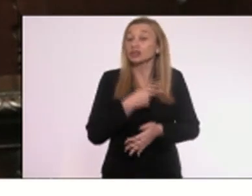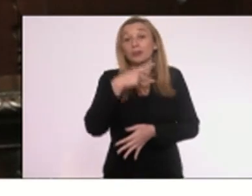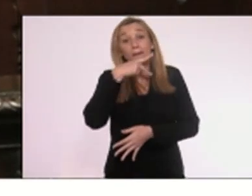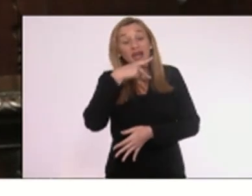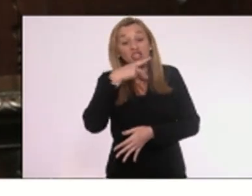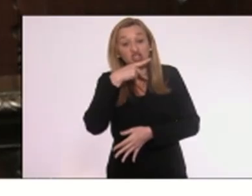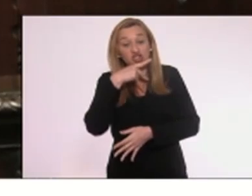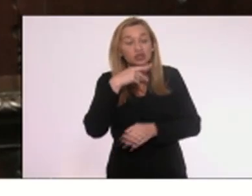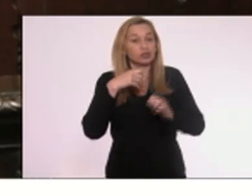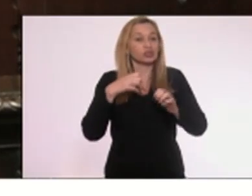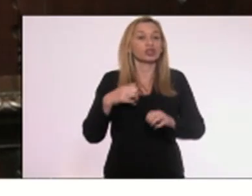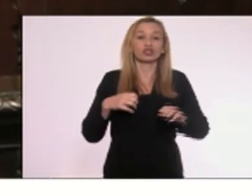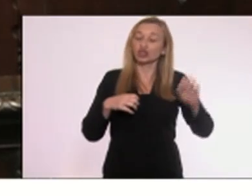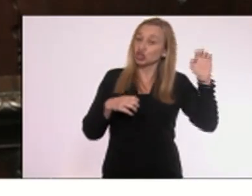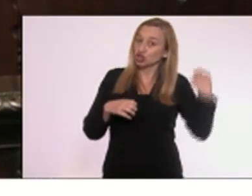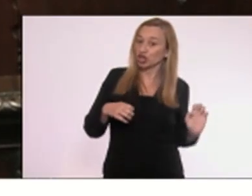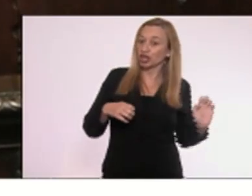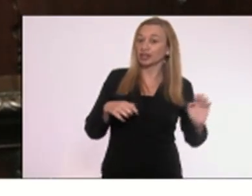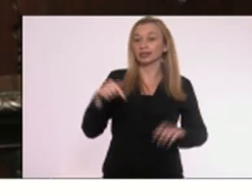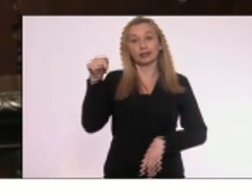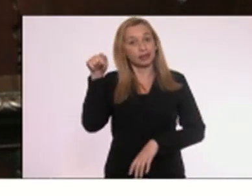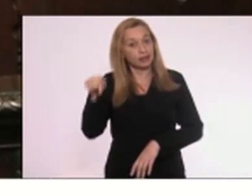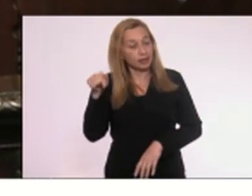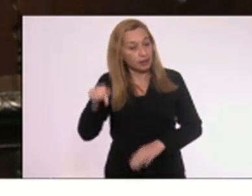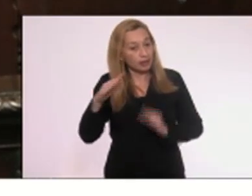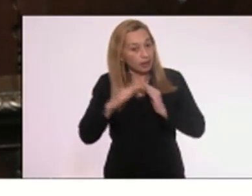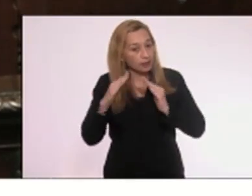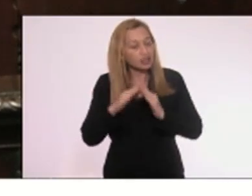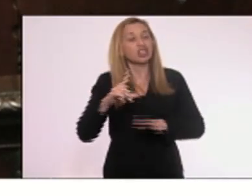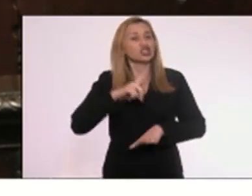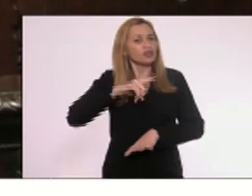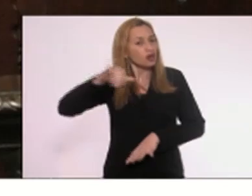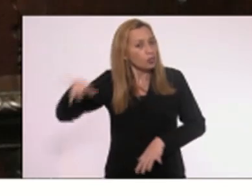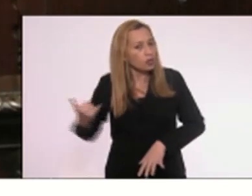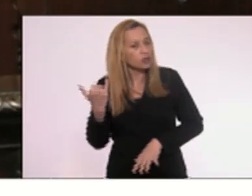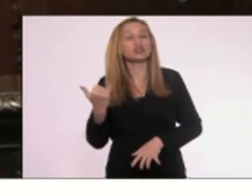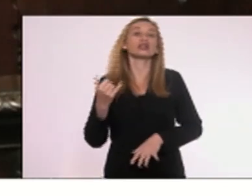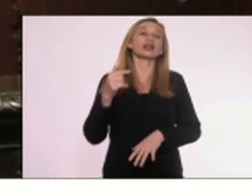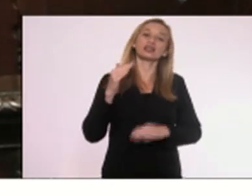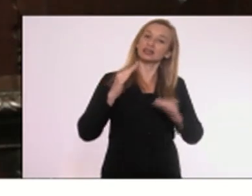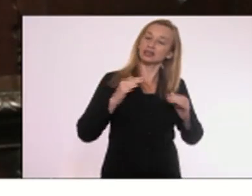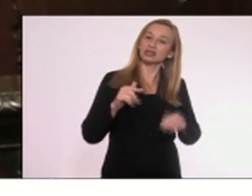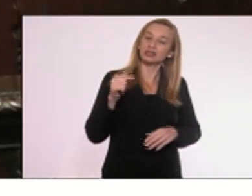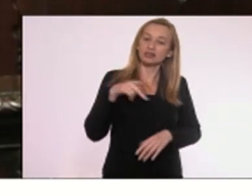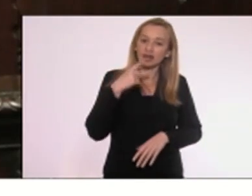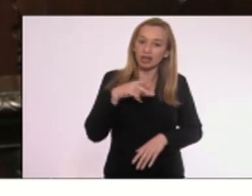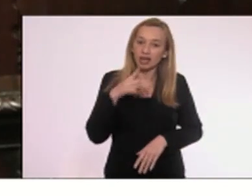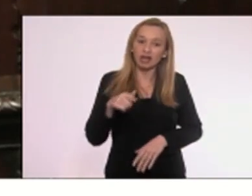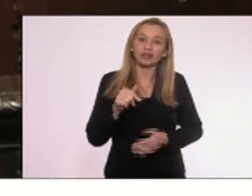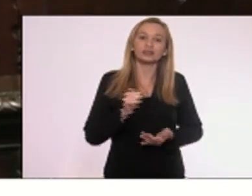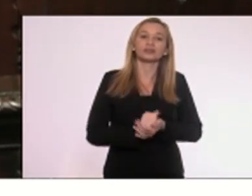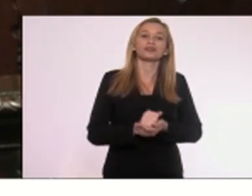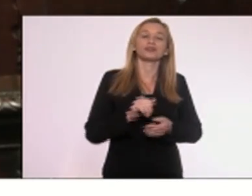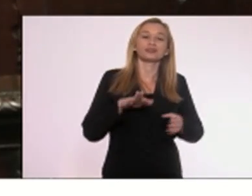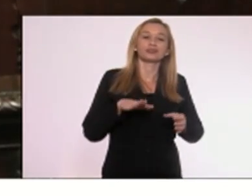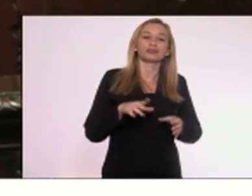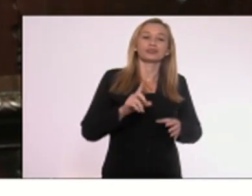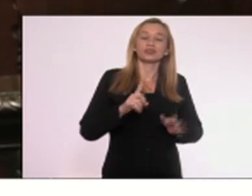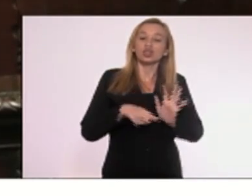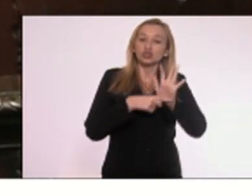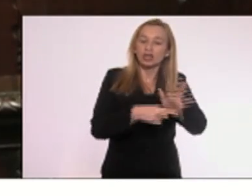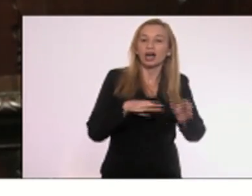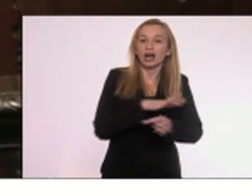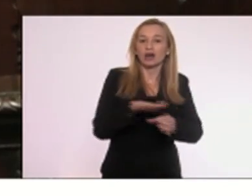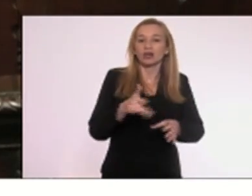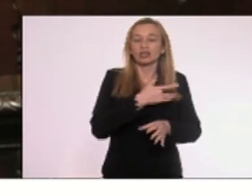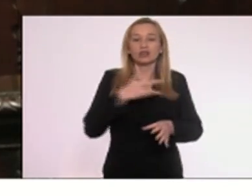de esquerda aqui dentro dessa casa, que tiveram a oportunidade de destacar as emendas relativas à saúde e não o